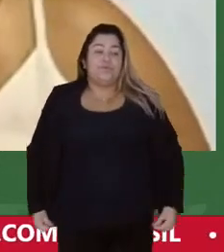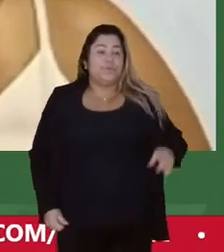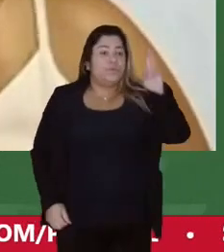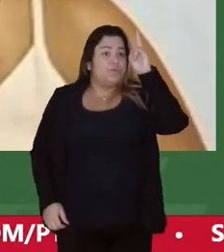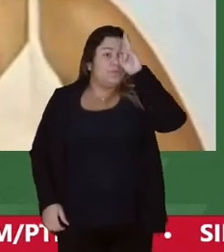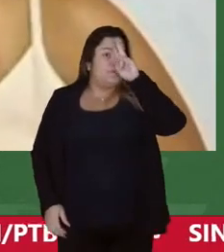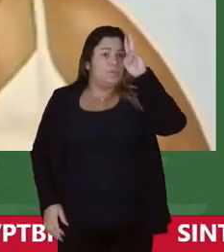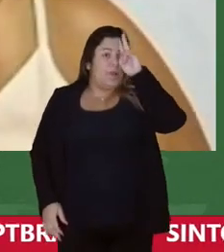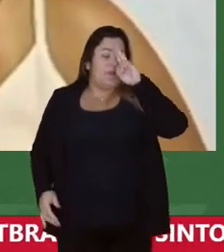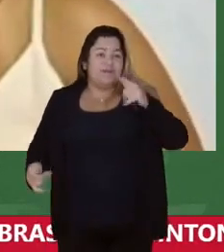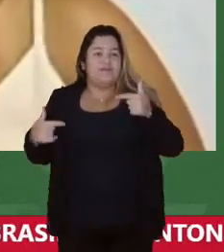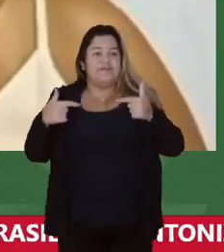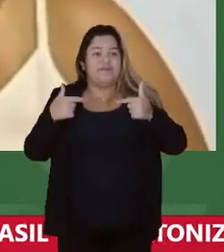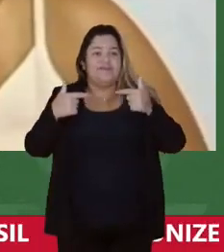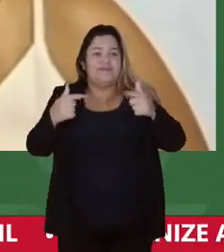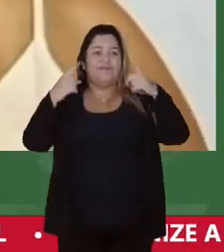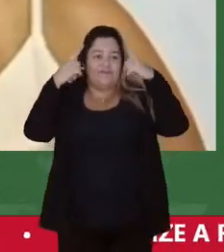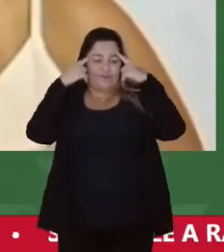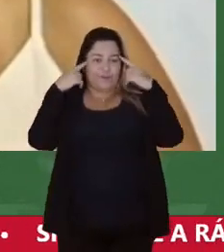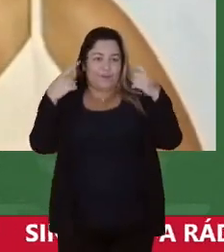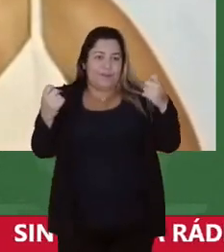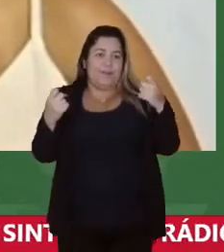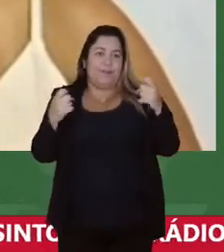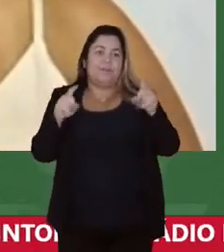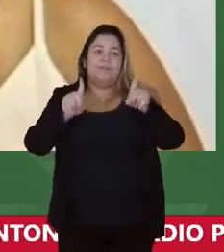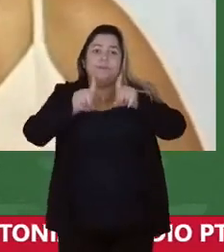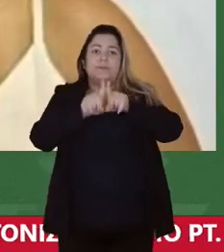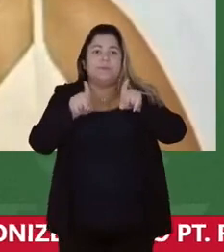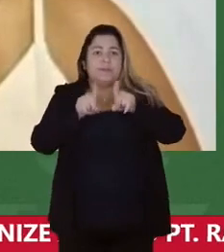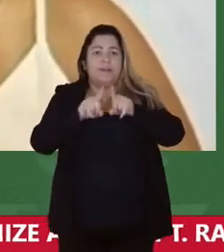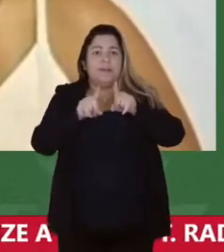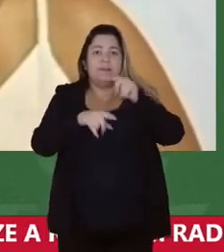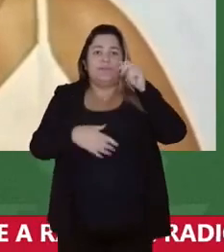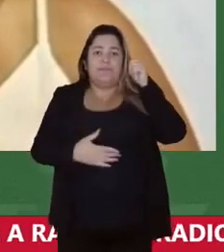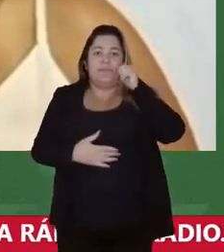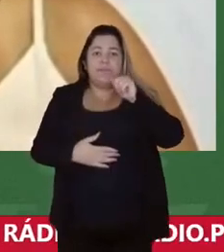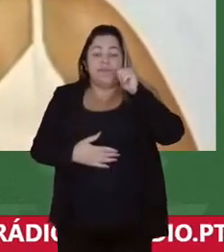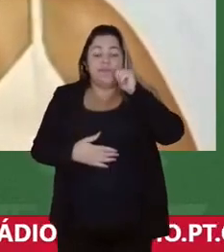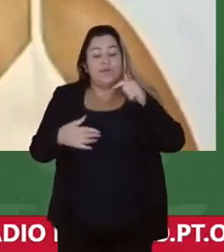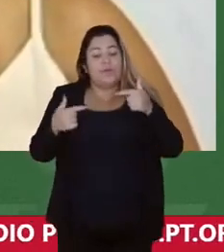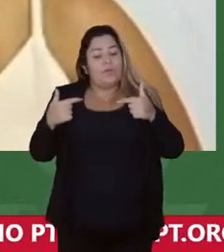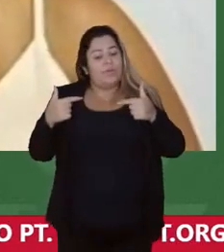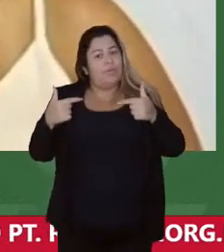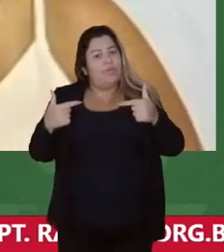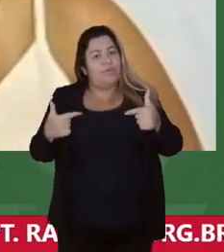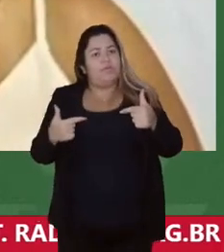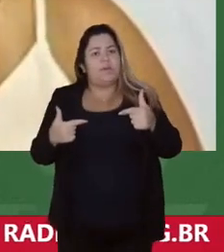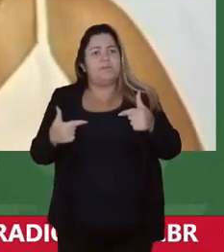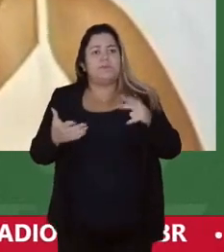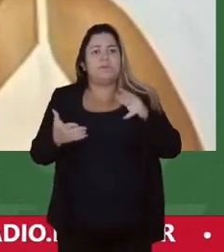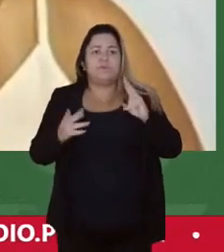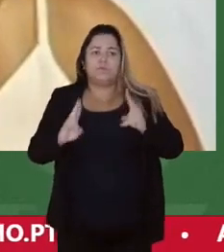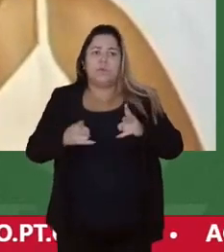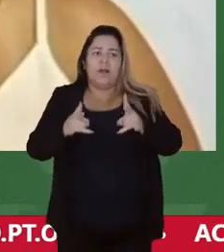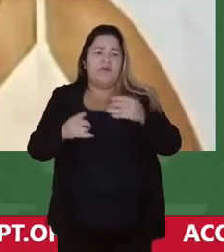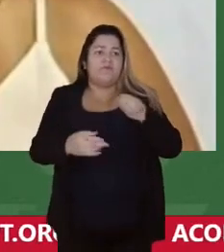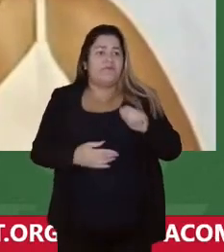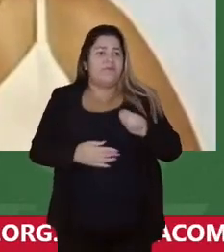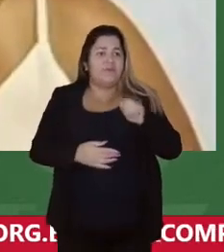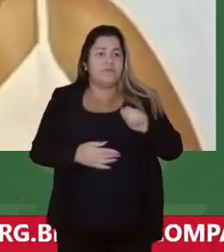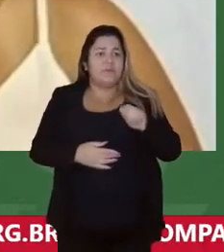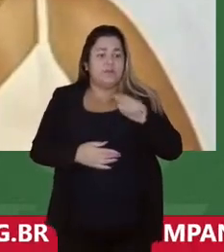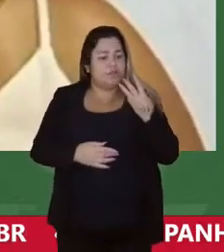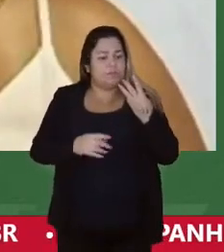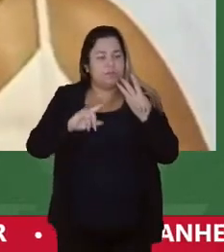tem do enfrentamento à violência e tudo que as mulheres lutam para permanecer vivas, eu considero essas